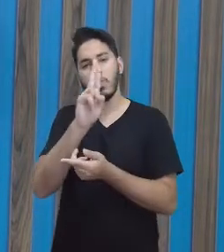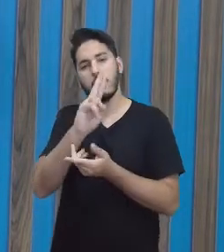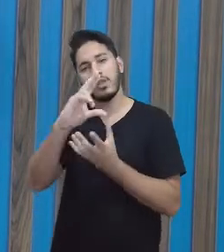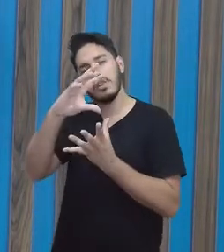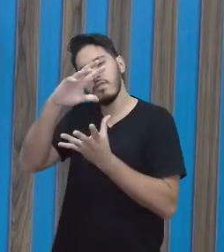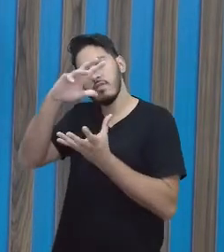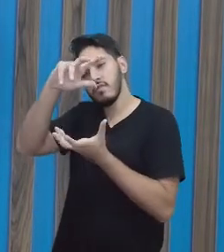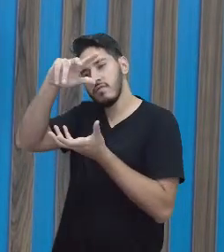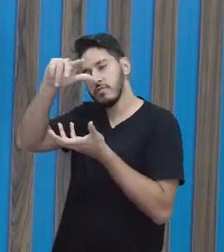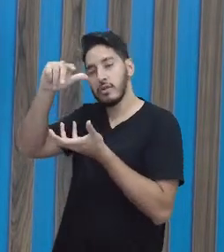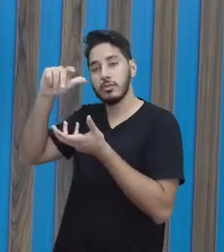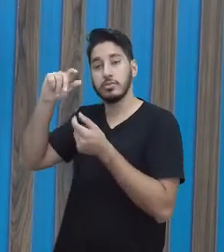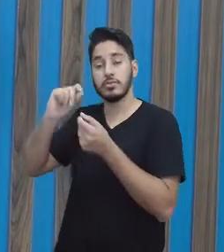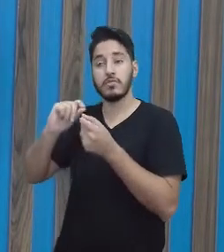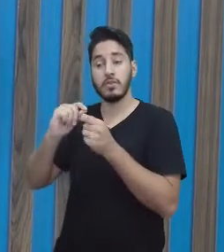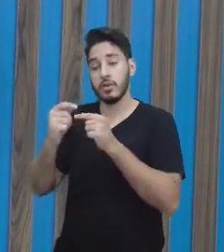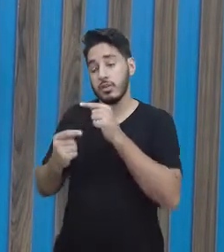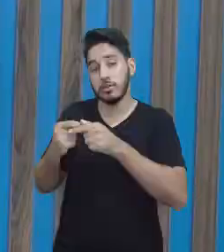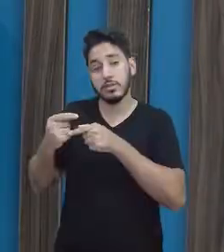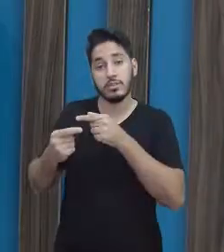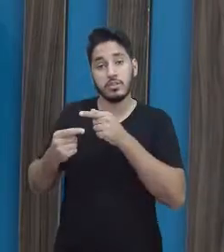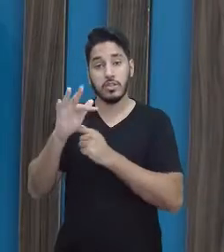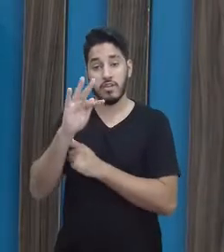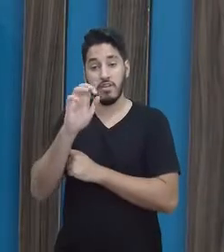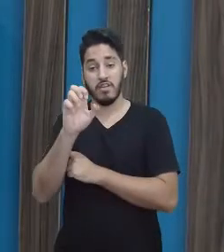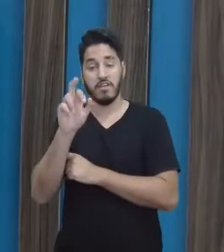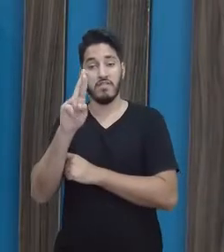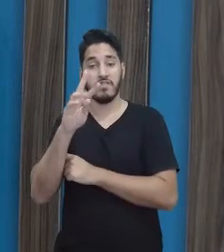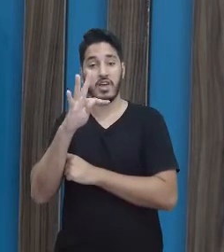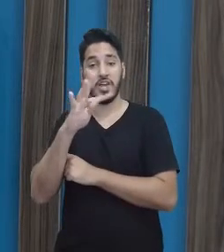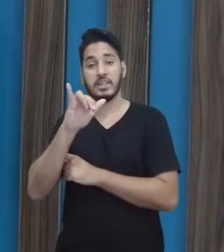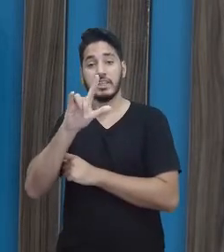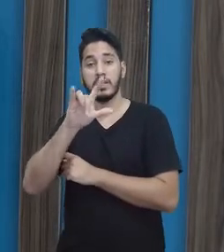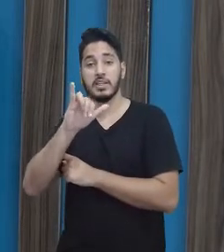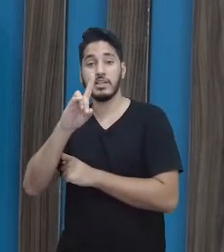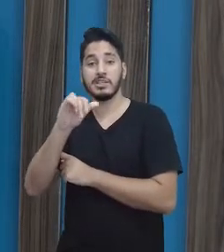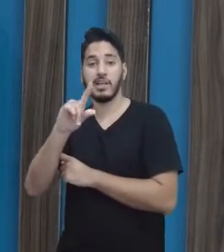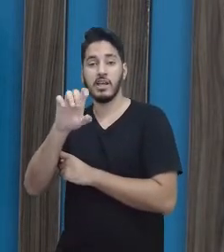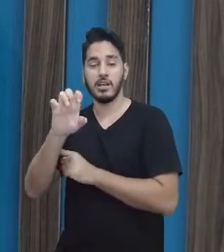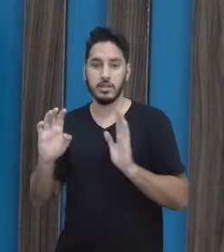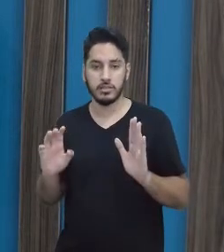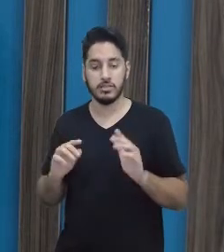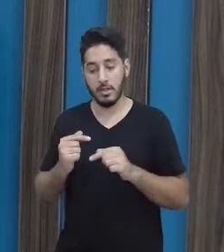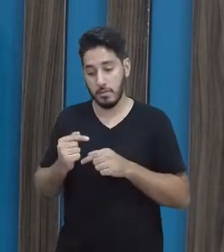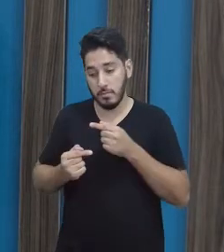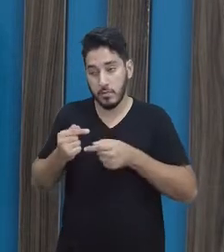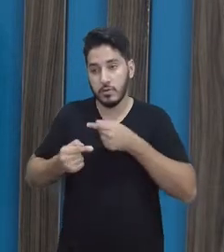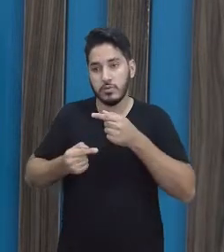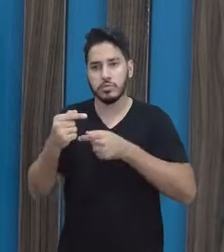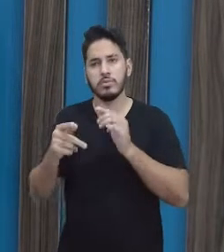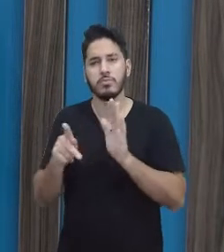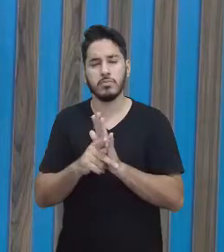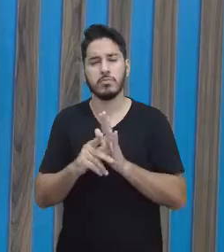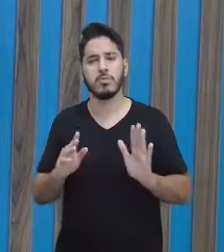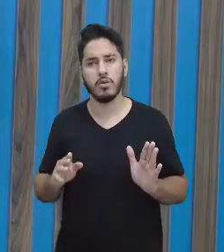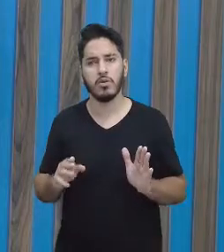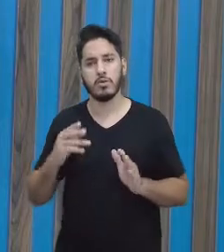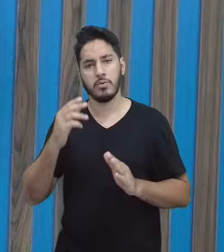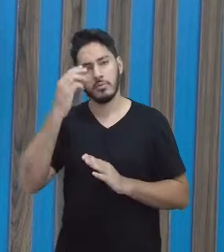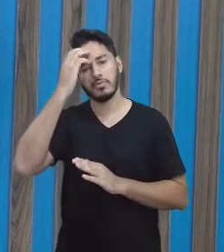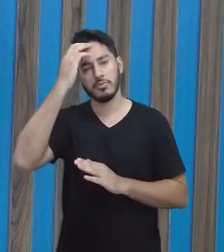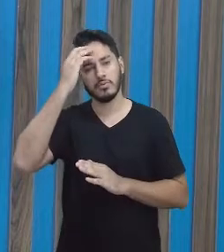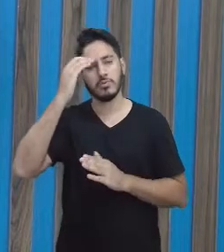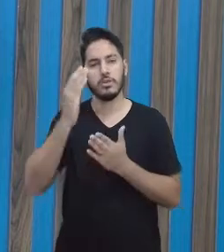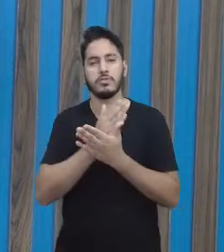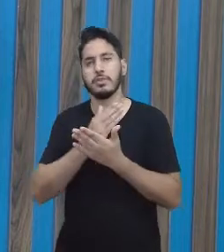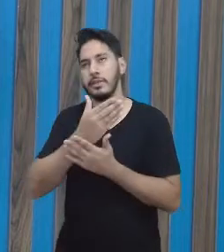se faz, a natureza, fértil, né? de fertilidade. Exatamente, da reprodução mesmo. Né? A gente, às